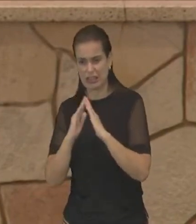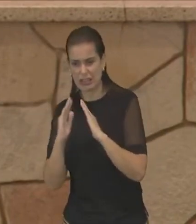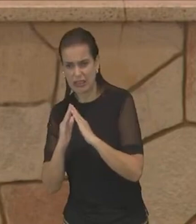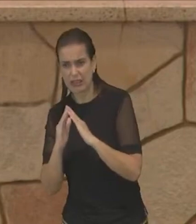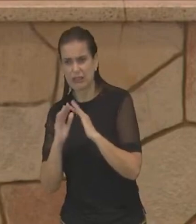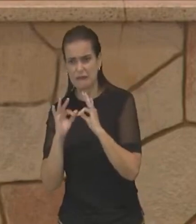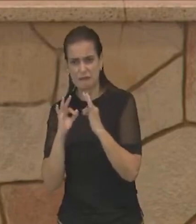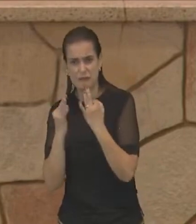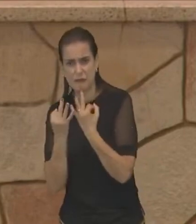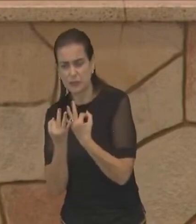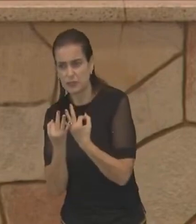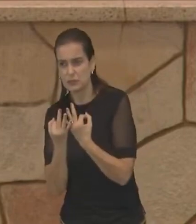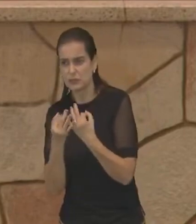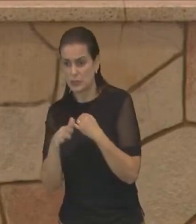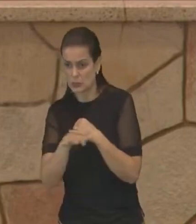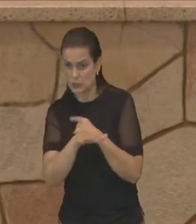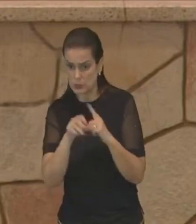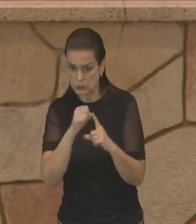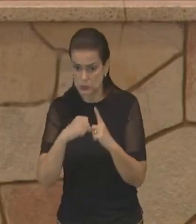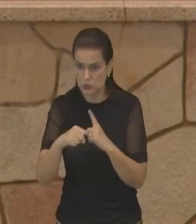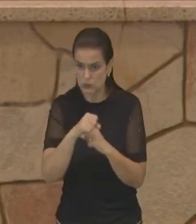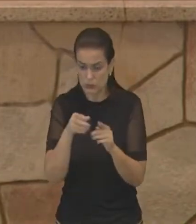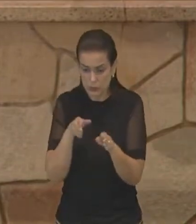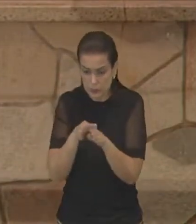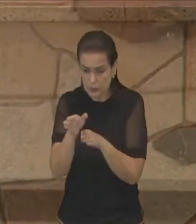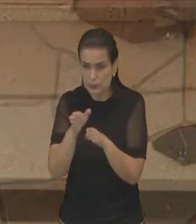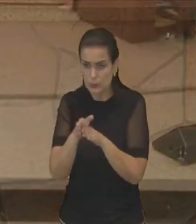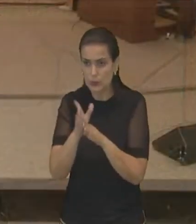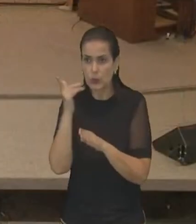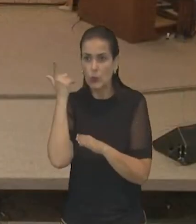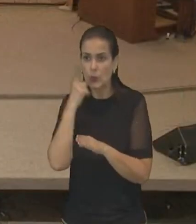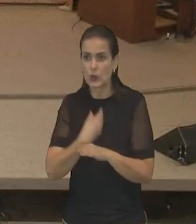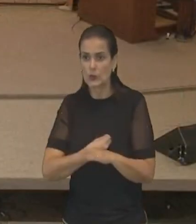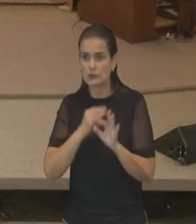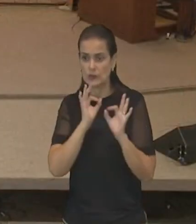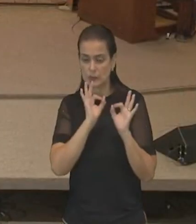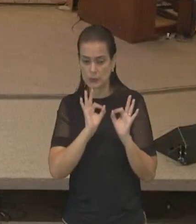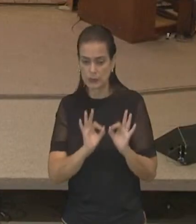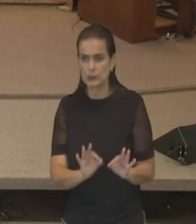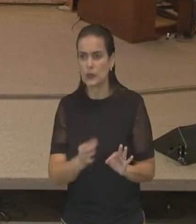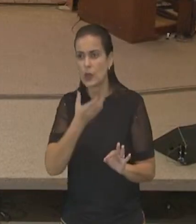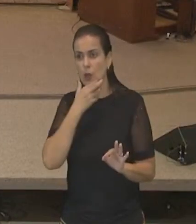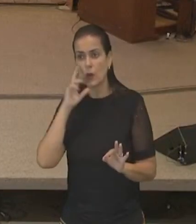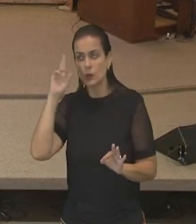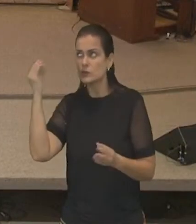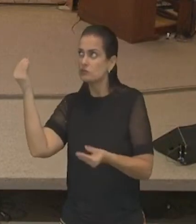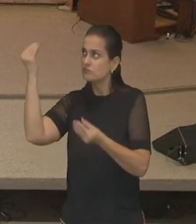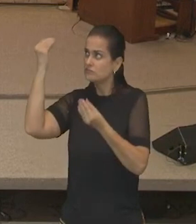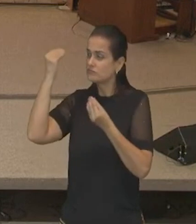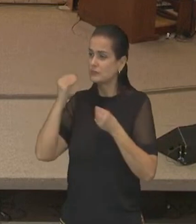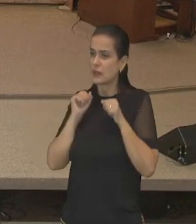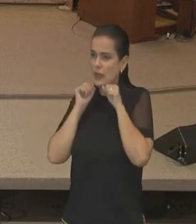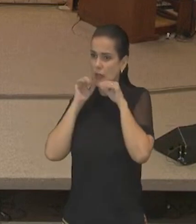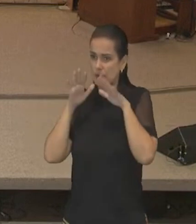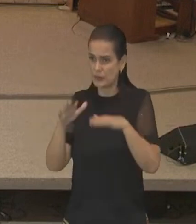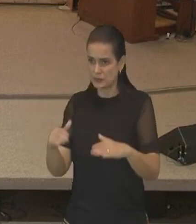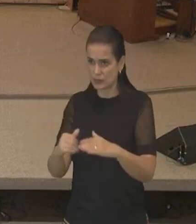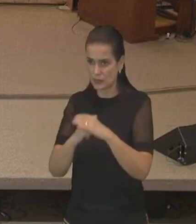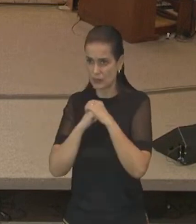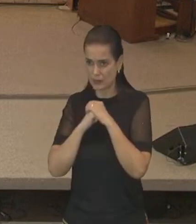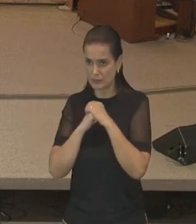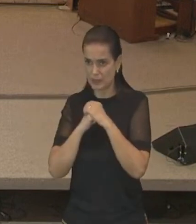sociedade. Que nessas exortações para a santidade, o Senhor nos abençoe. Amém.